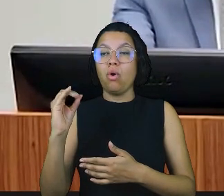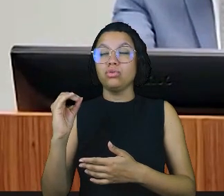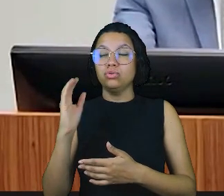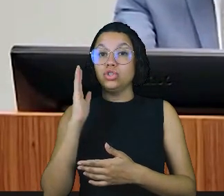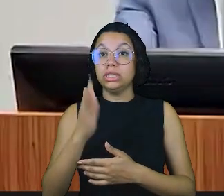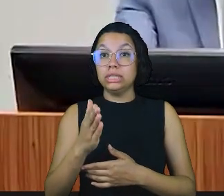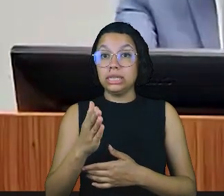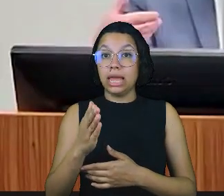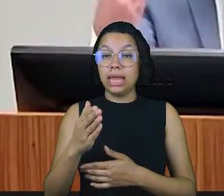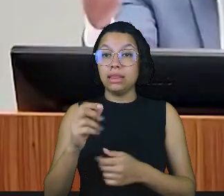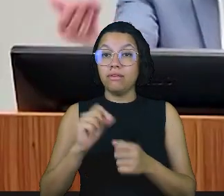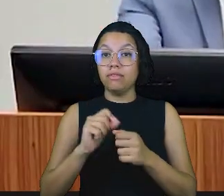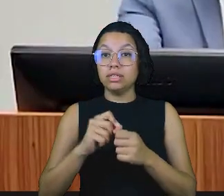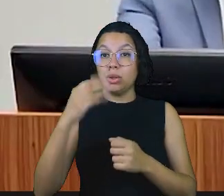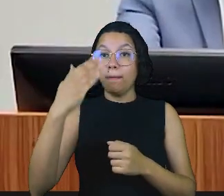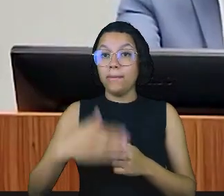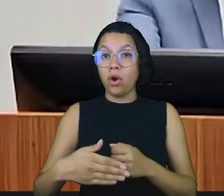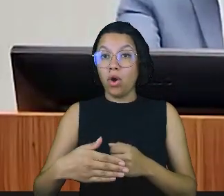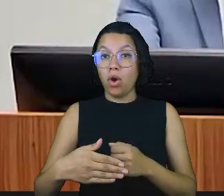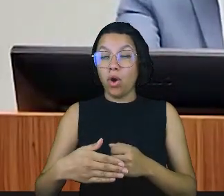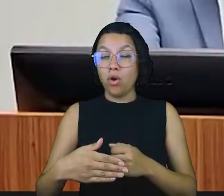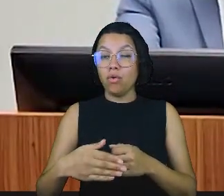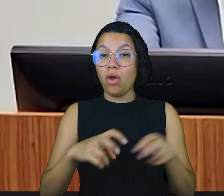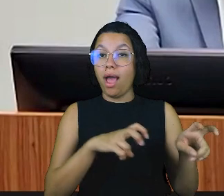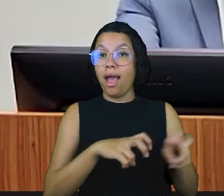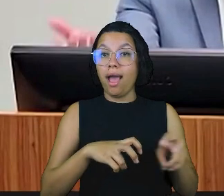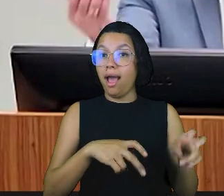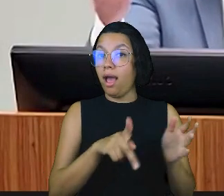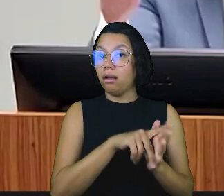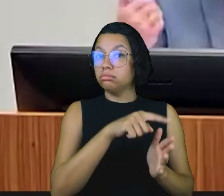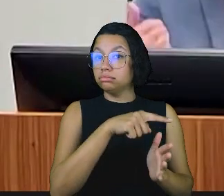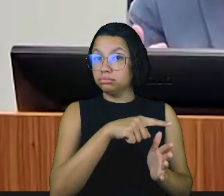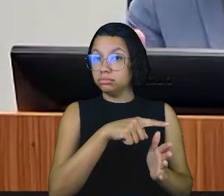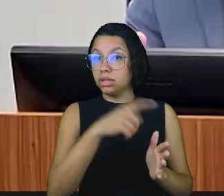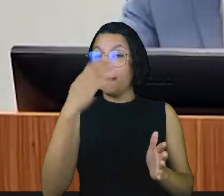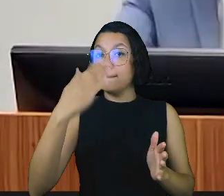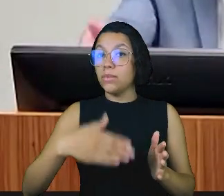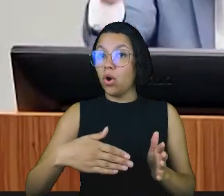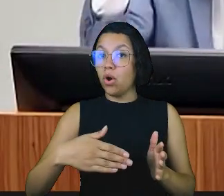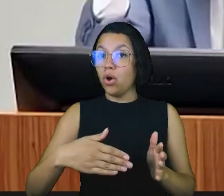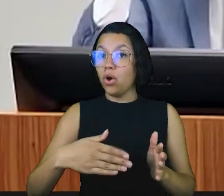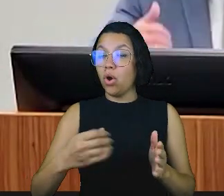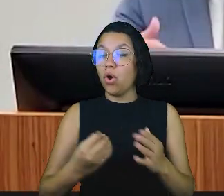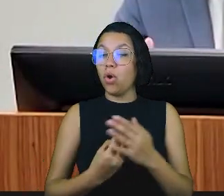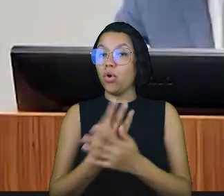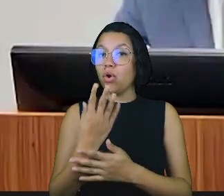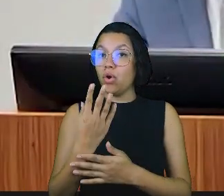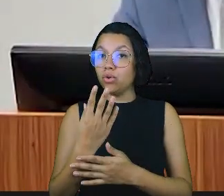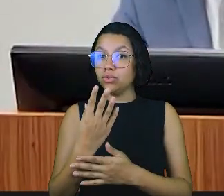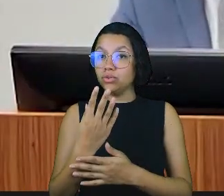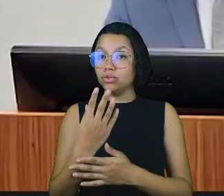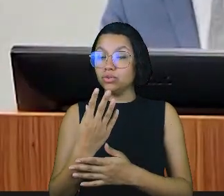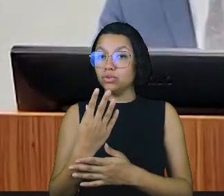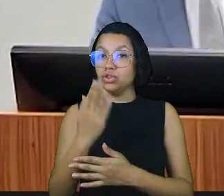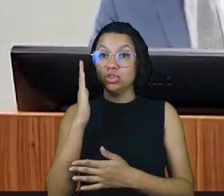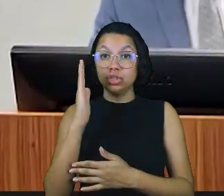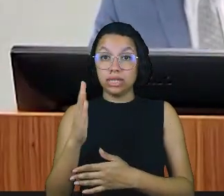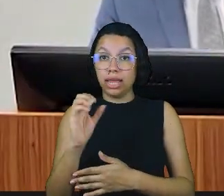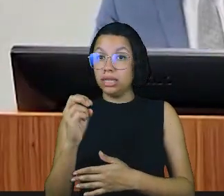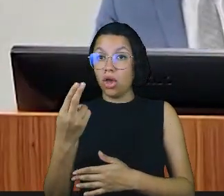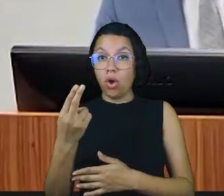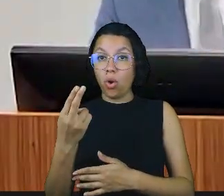a fazenda, ou essa prova é produzida de maneira direta, ou ela é produzida à custa de presunção,